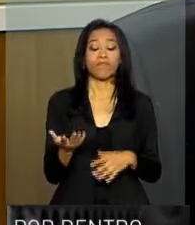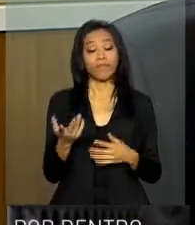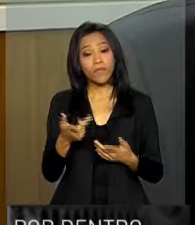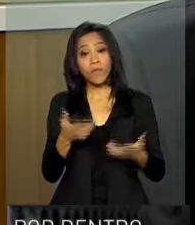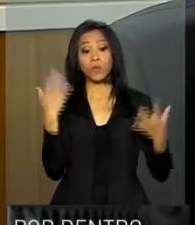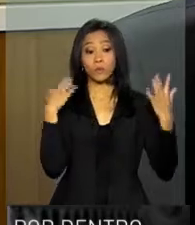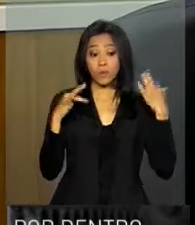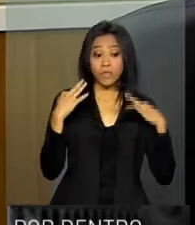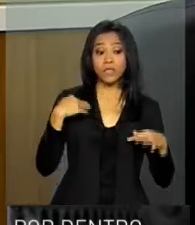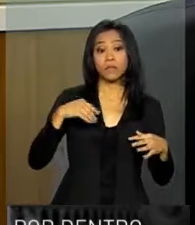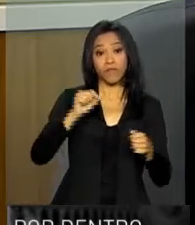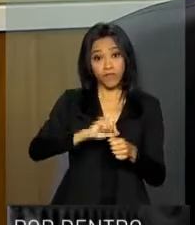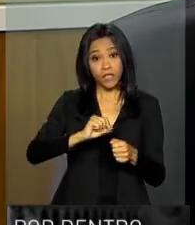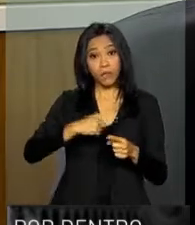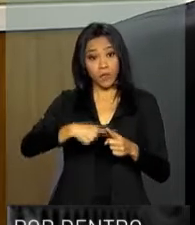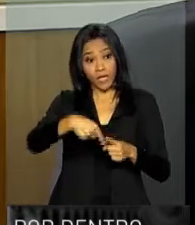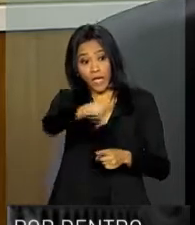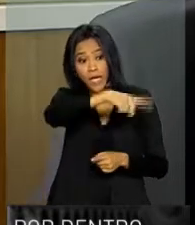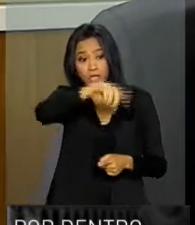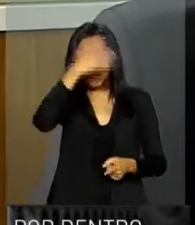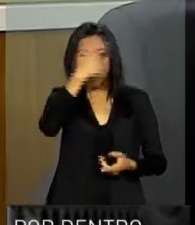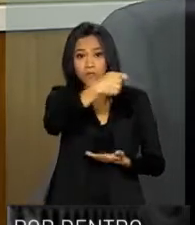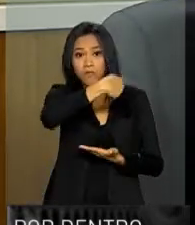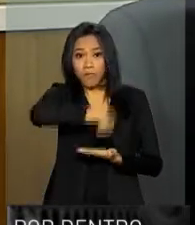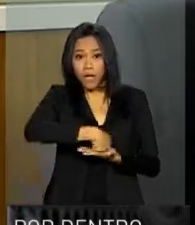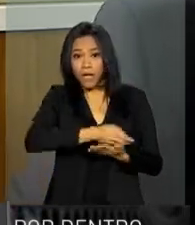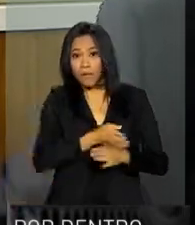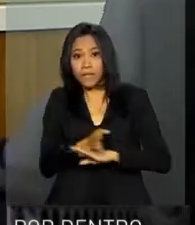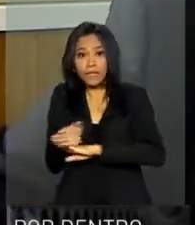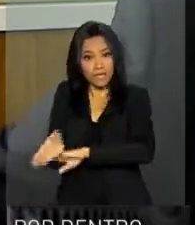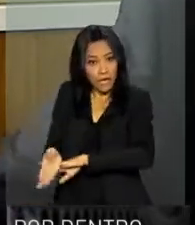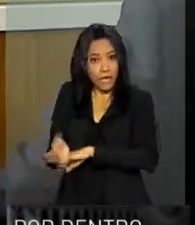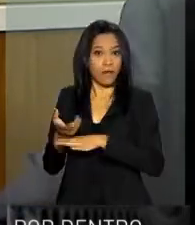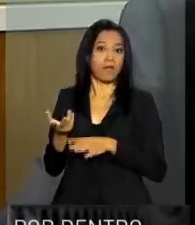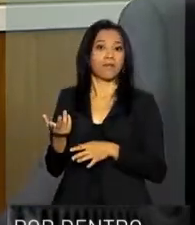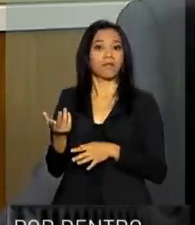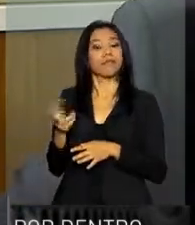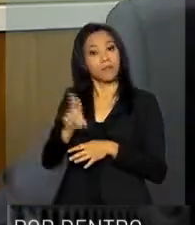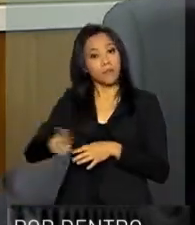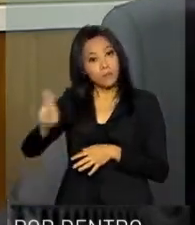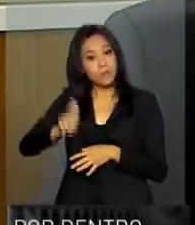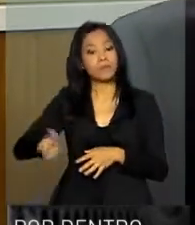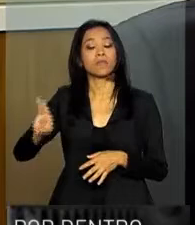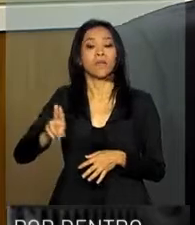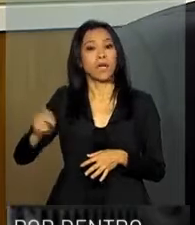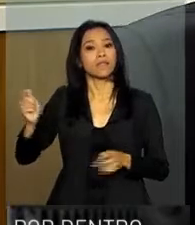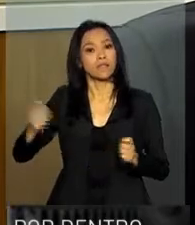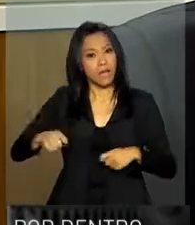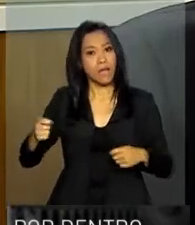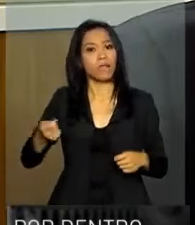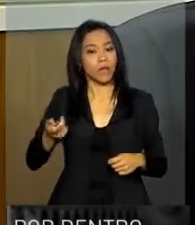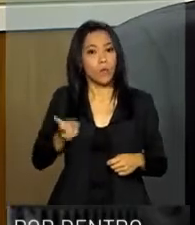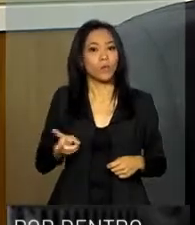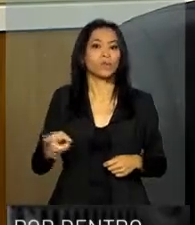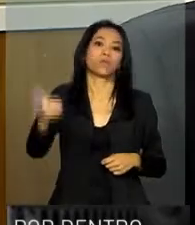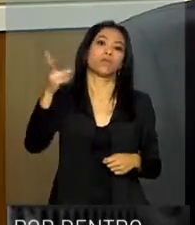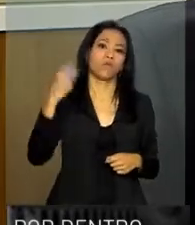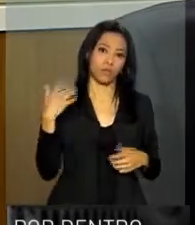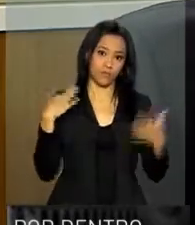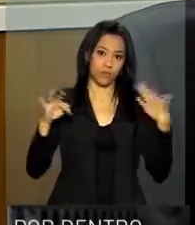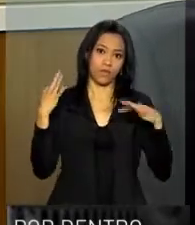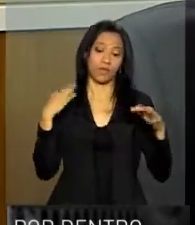pessoas vão pagar é o tíquete para andar e aí a coisa é sustentável quando se pensa em sustentabilidade